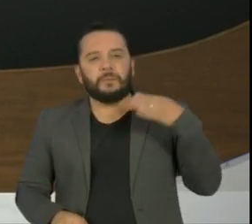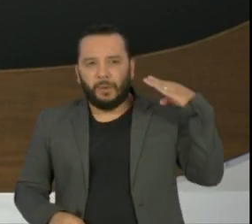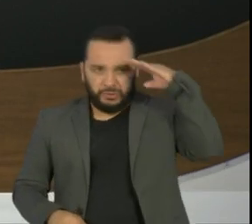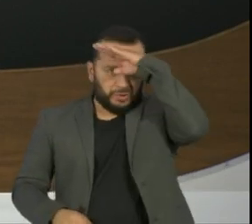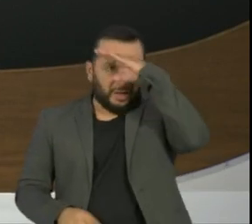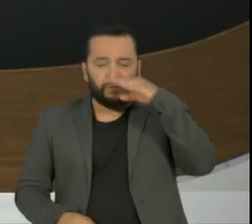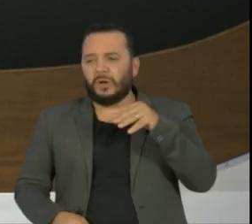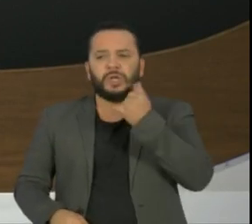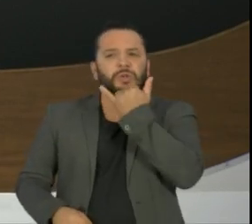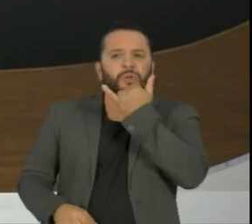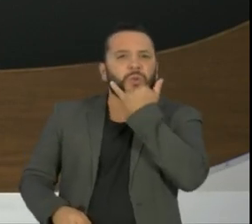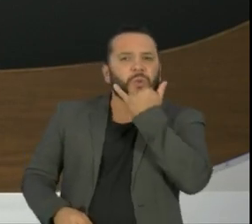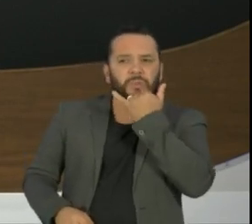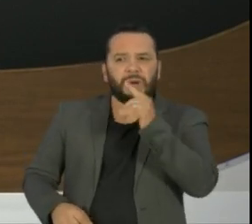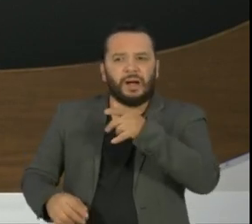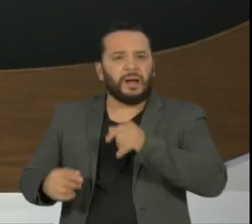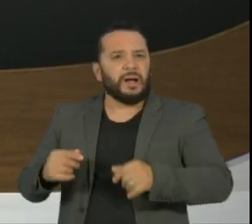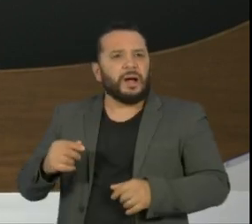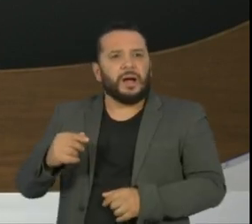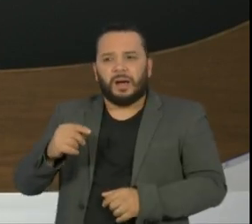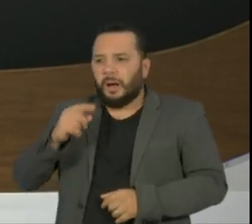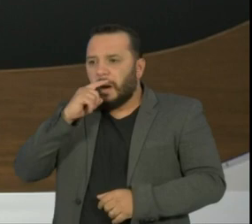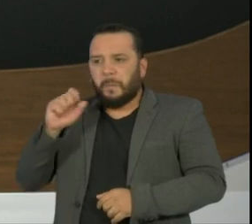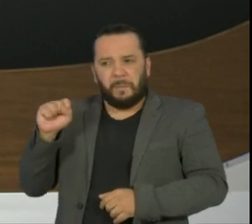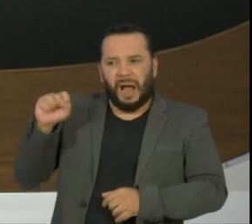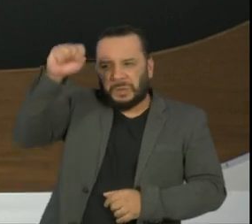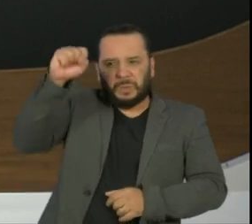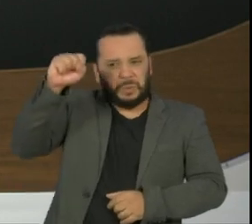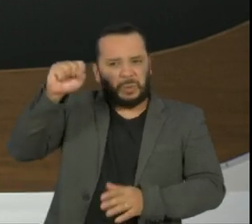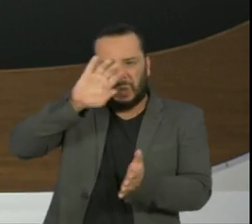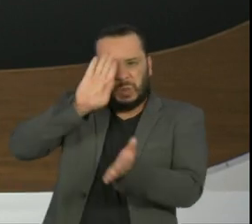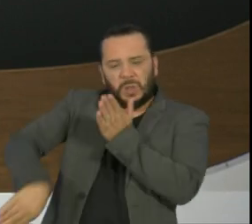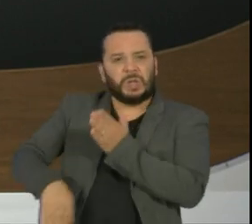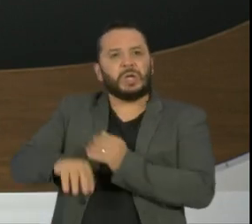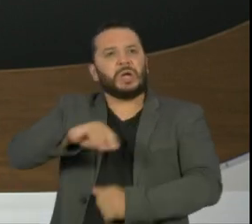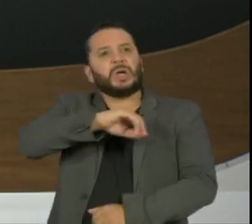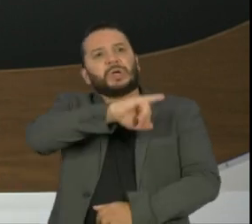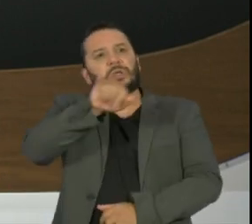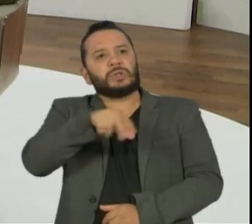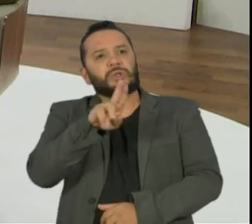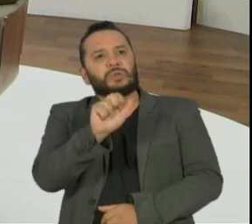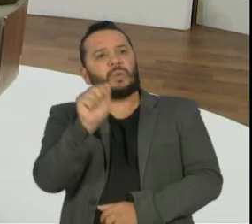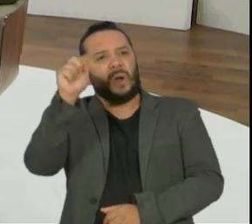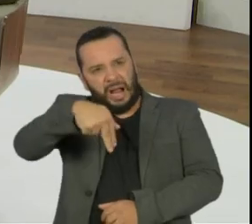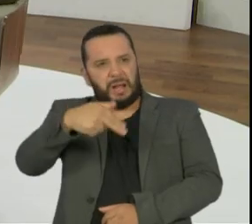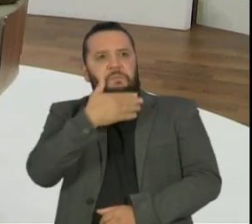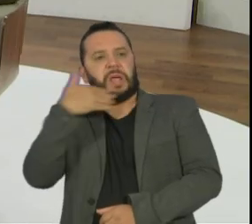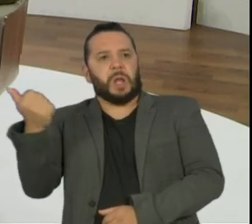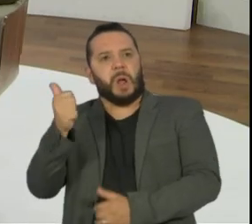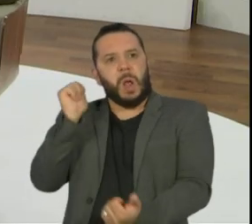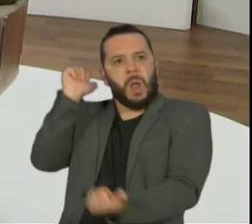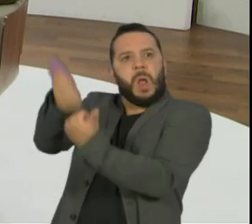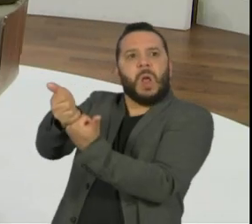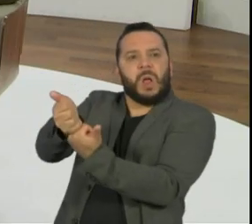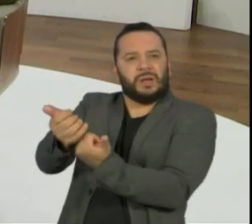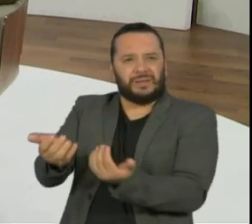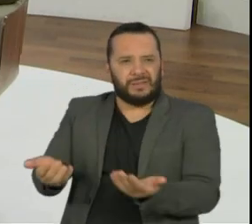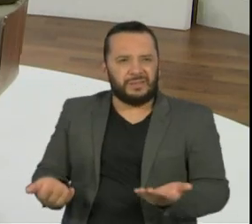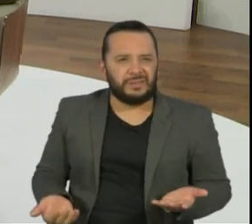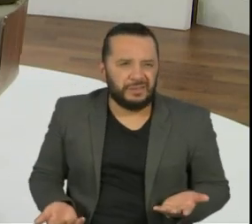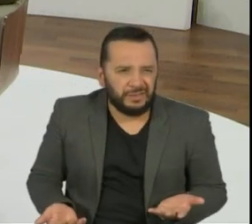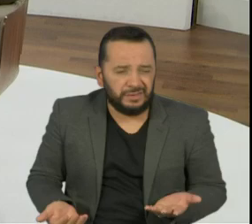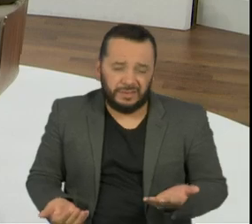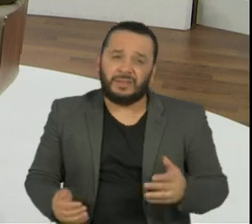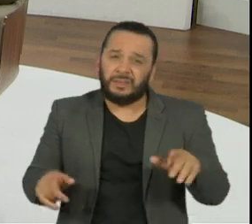auto-proclamado governo do hanngar dó que nunca se efetivou nesse aspecto o grupo de lima ea atuação do brasil